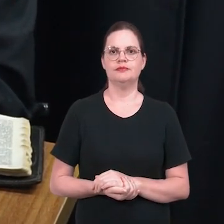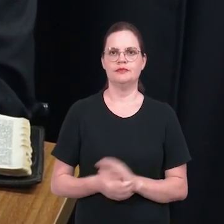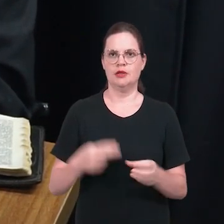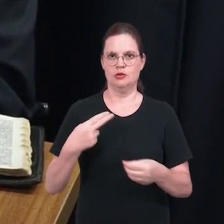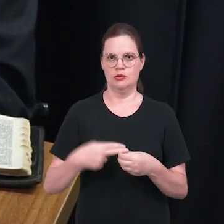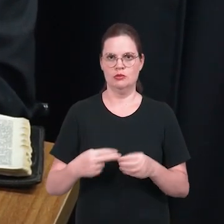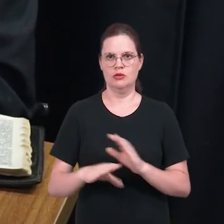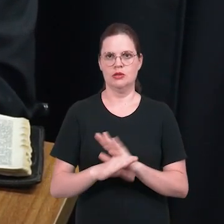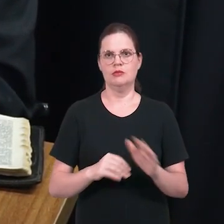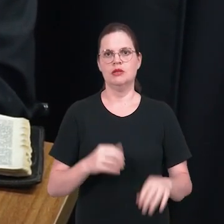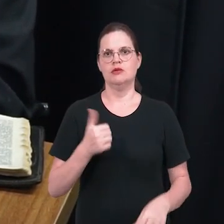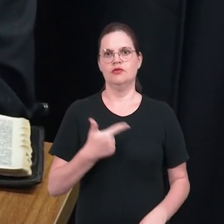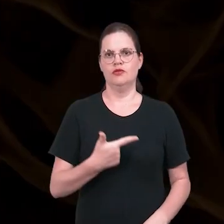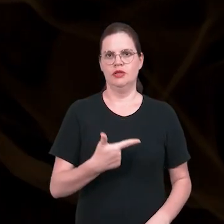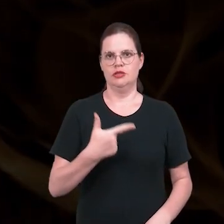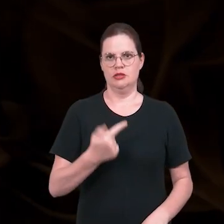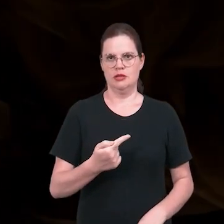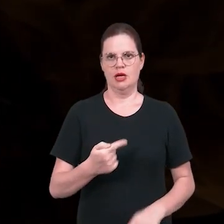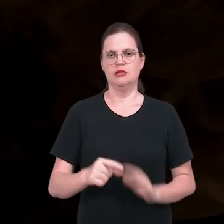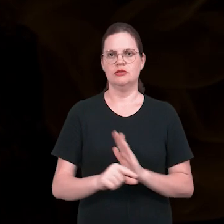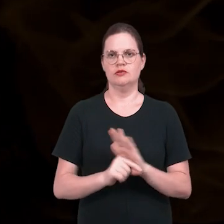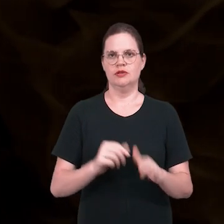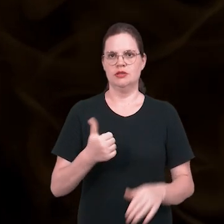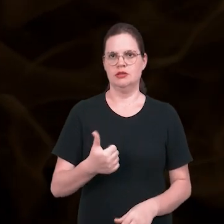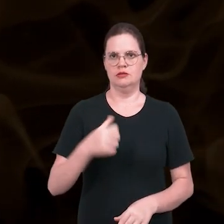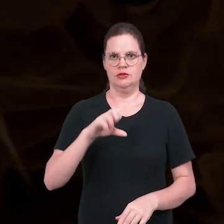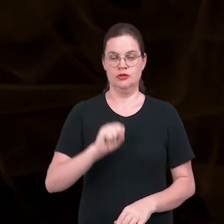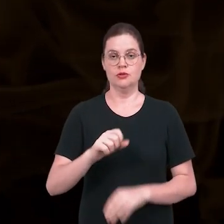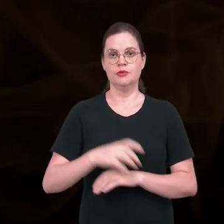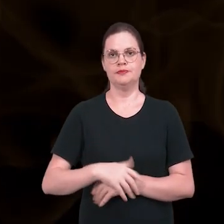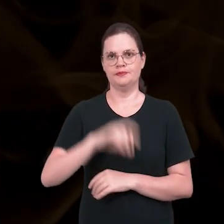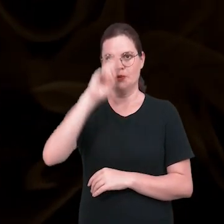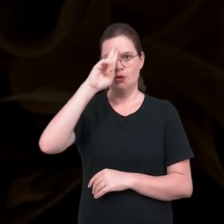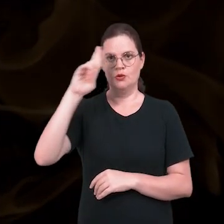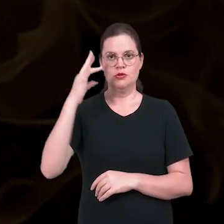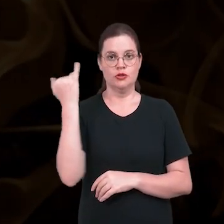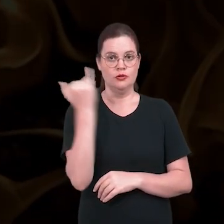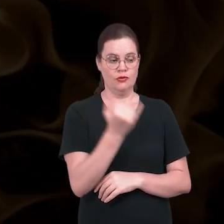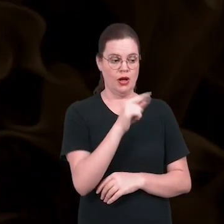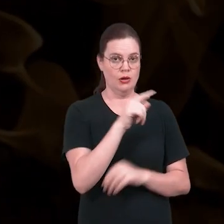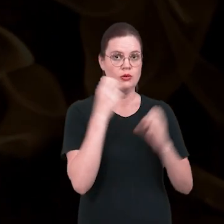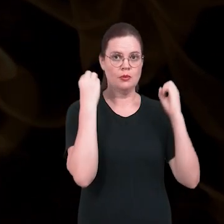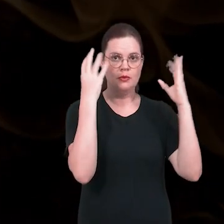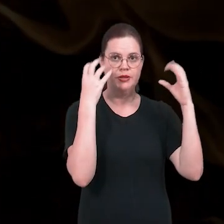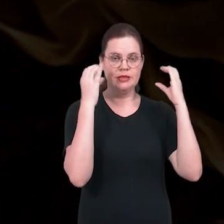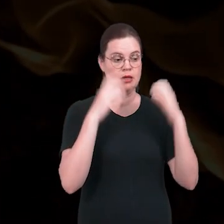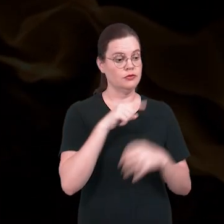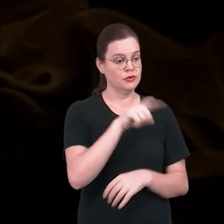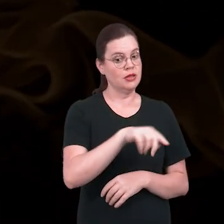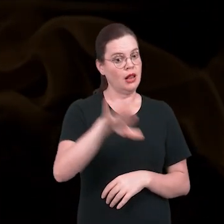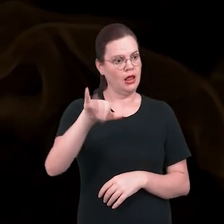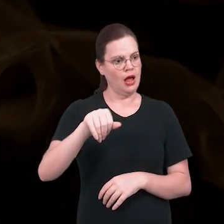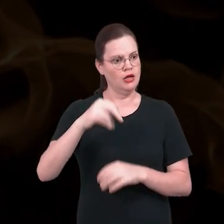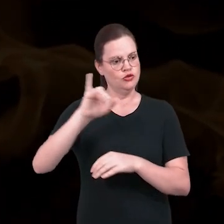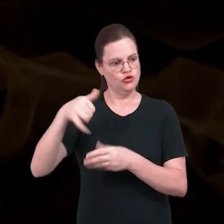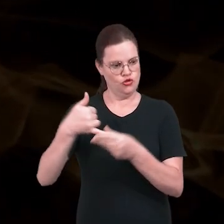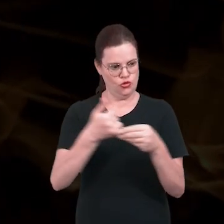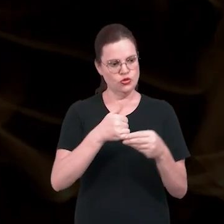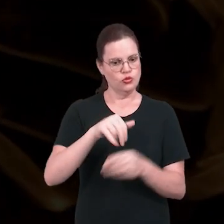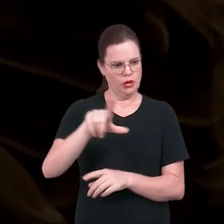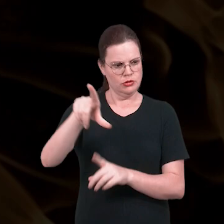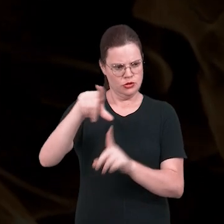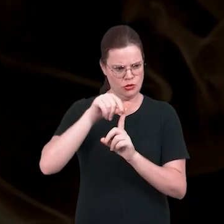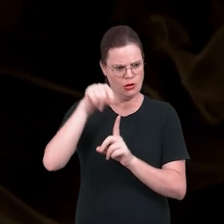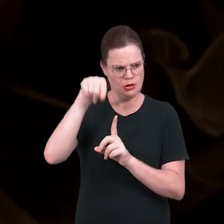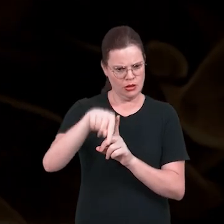número 27, 18, a palavra diz assim, então disse o Senhor a Moisés, toma para ti Josué, filho de Num,